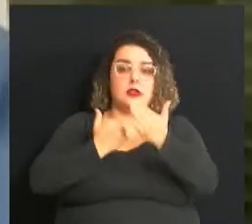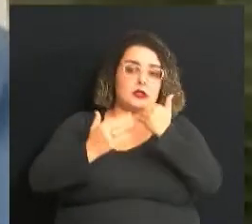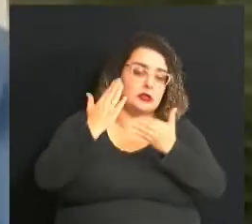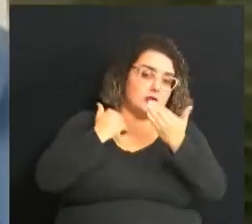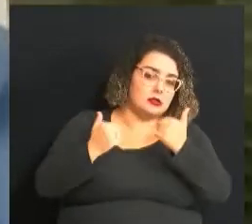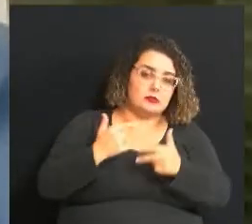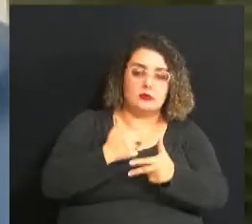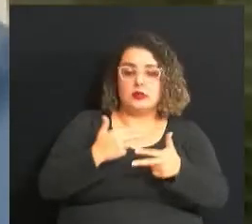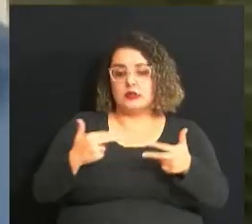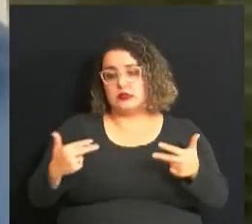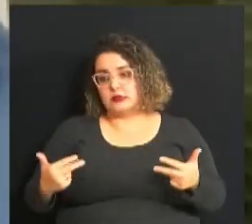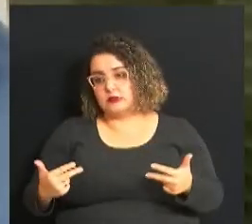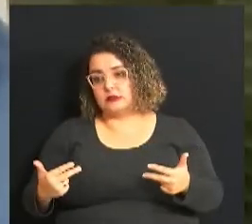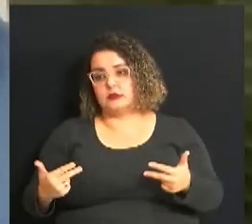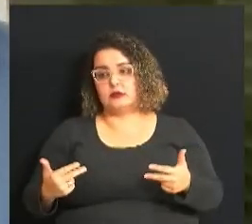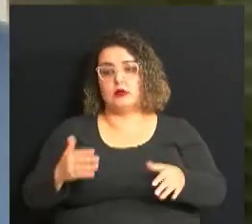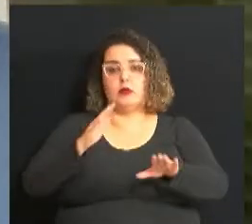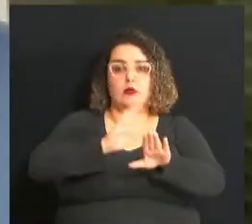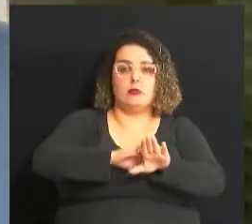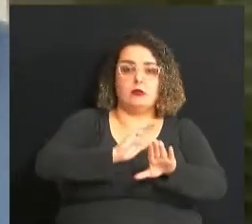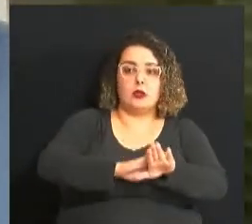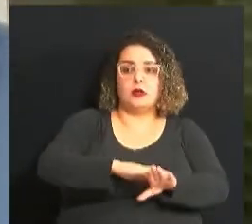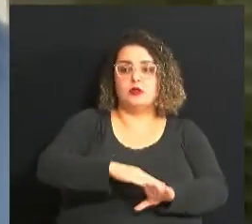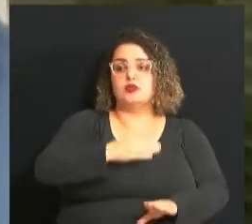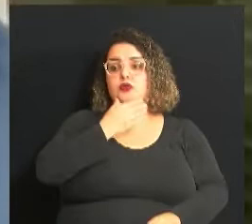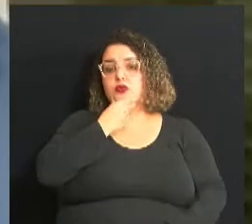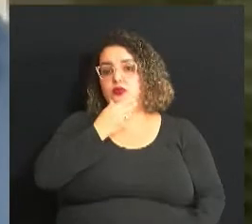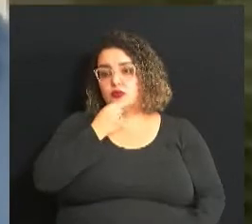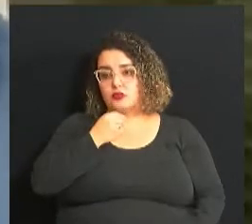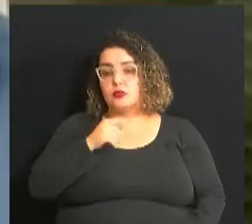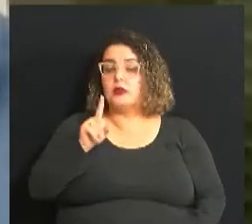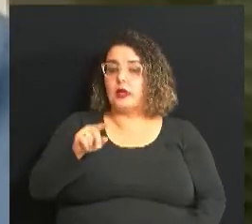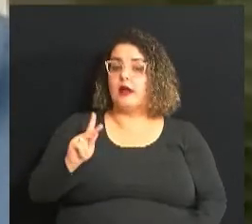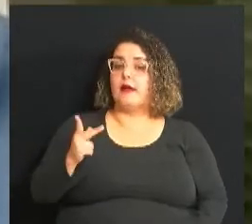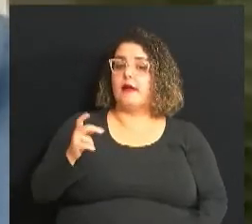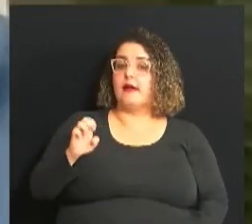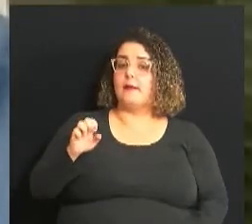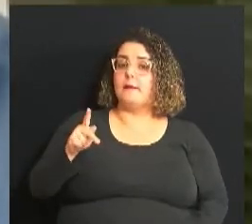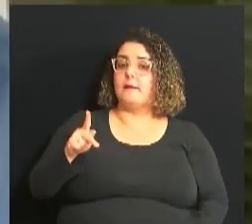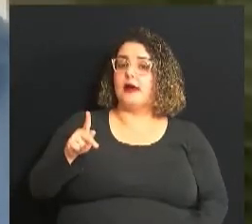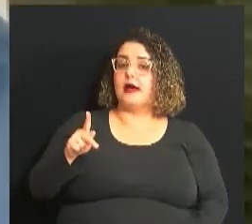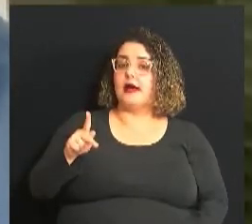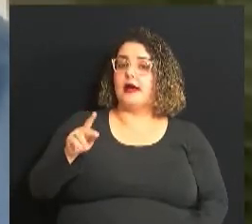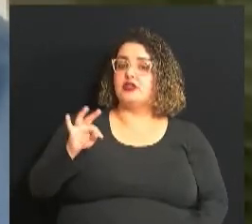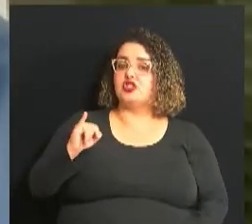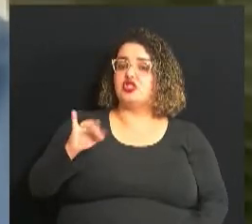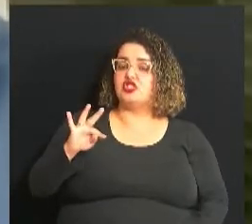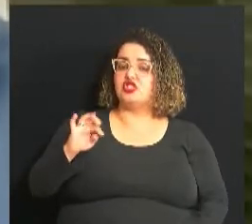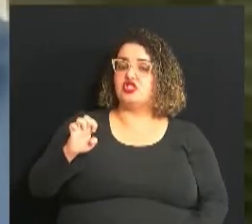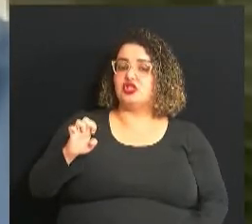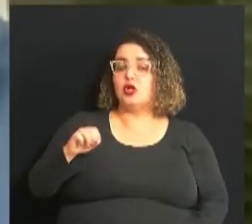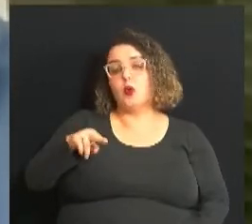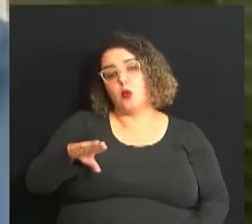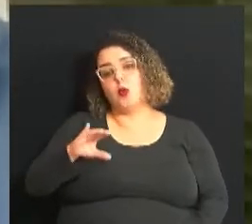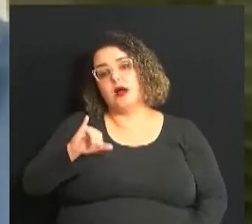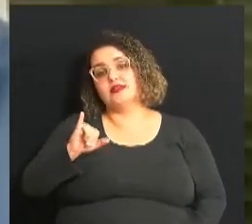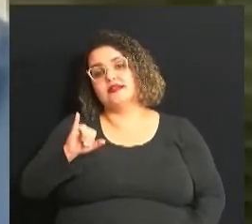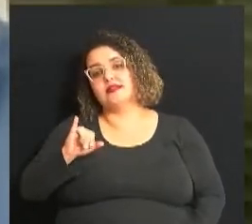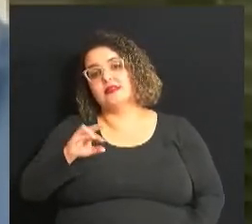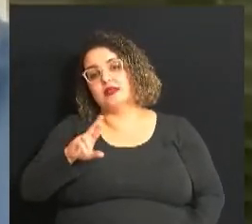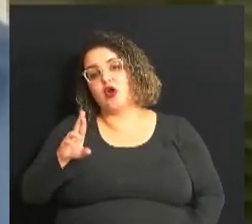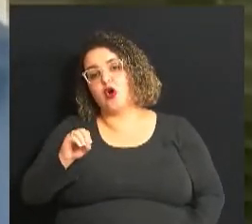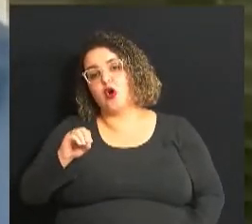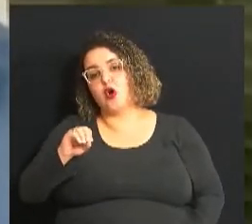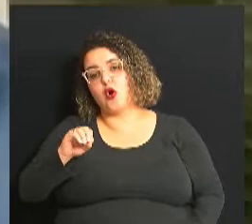alimentares ou práticas do homem, que são as hepatites. A hepatite ou a cirrose, por exemplo, o indivíduo que